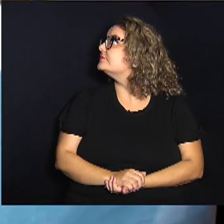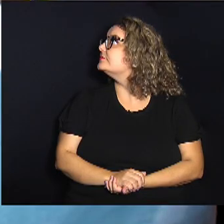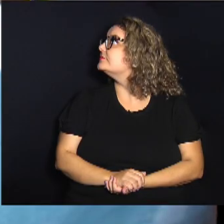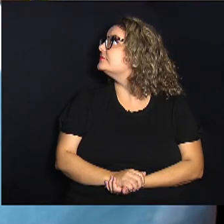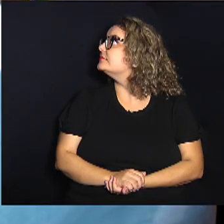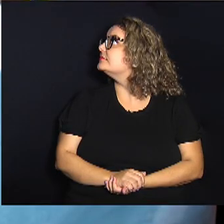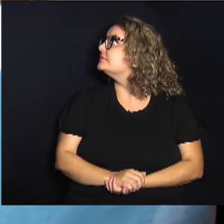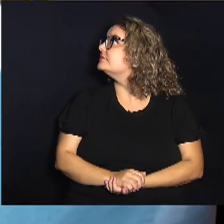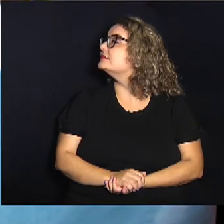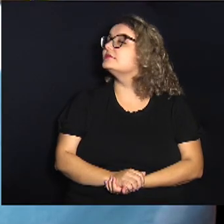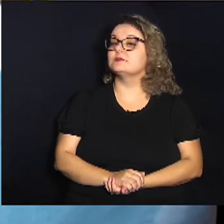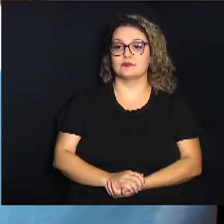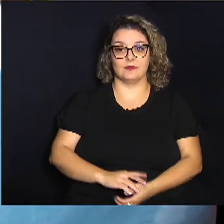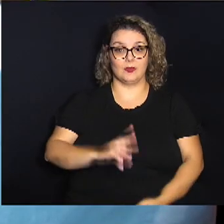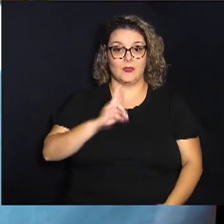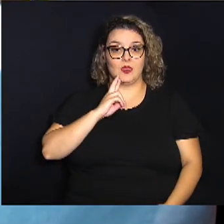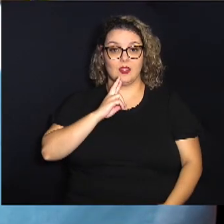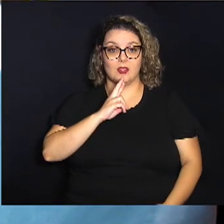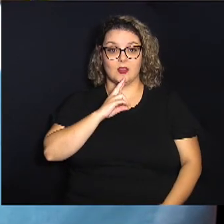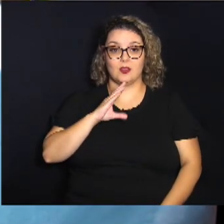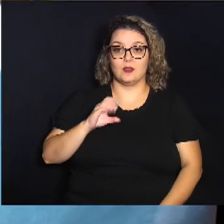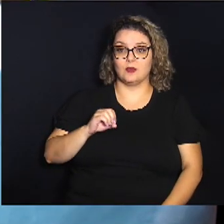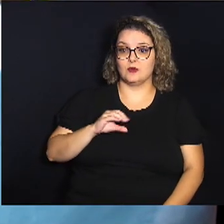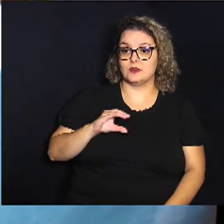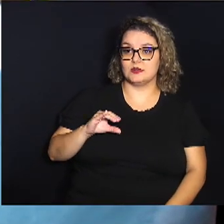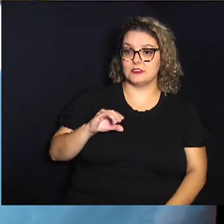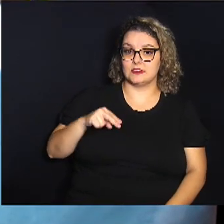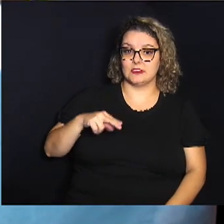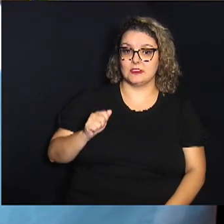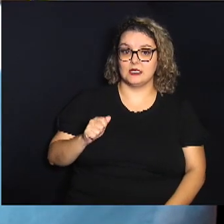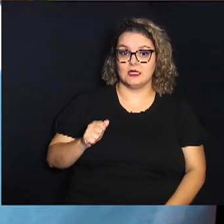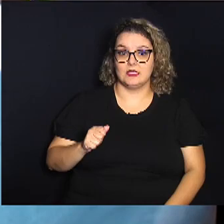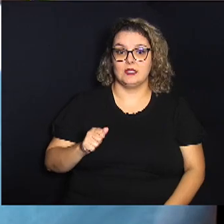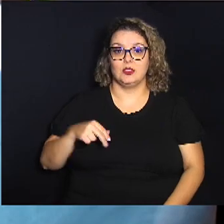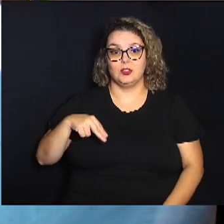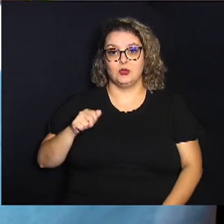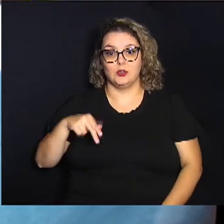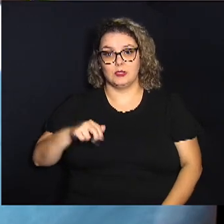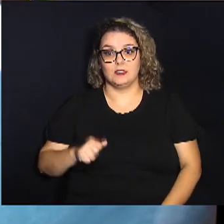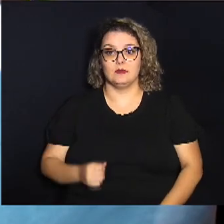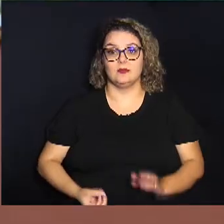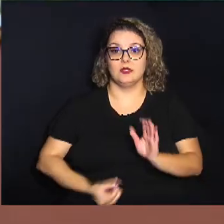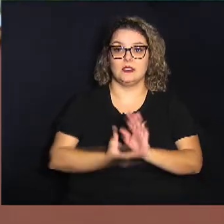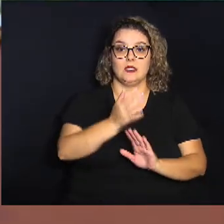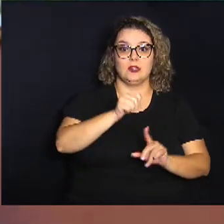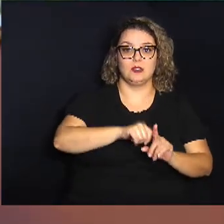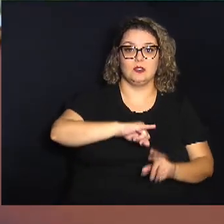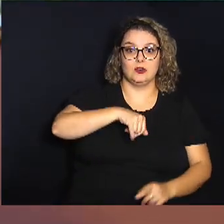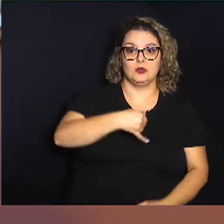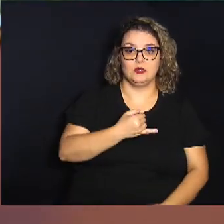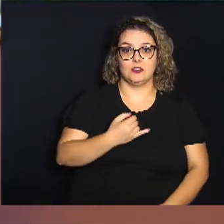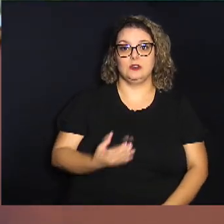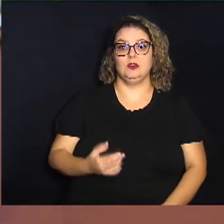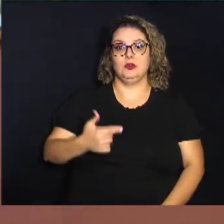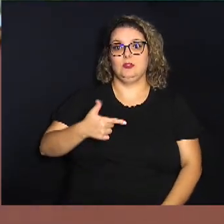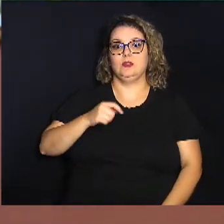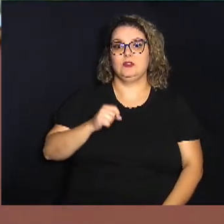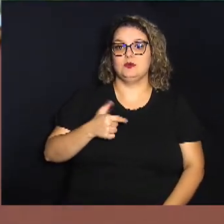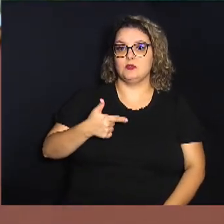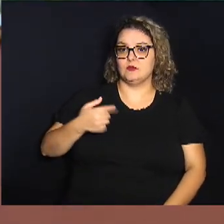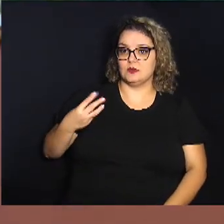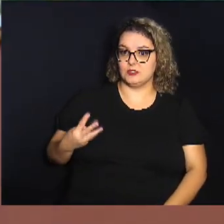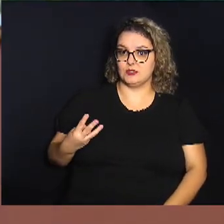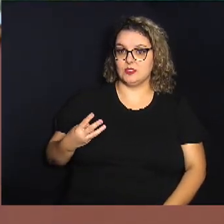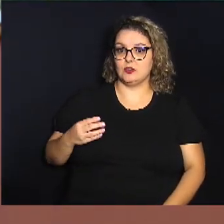O restaurante Cucina Nona Bertina foi fundado em janeiro de 2023 pelo chefe Lincoln Gnatt,